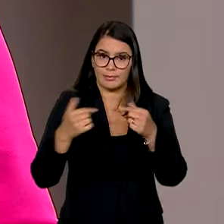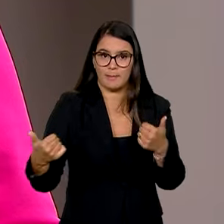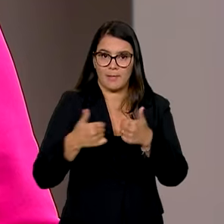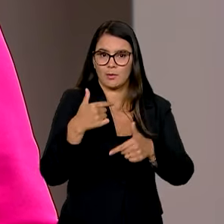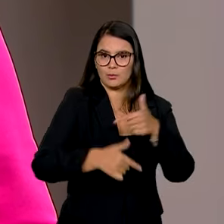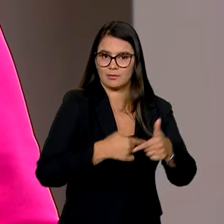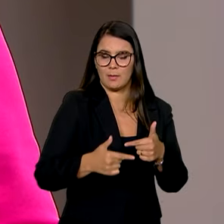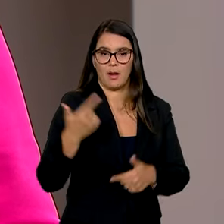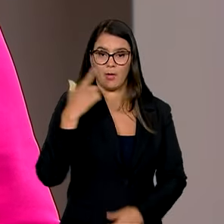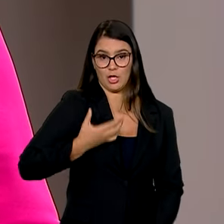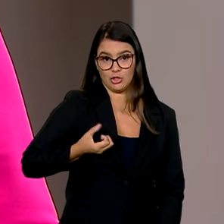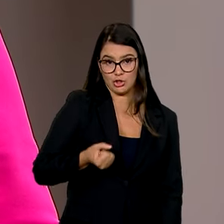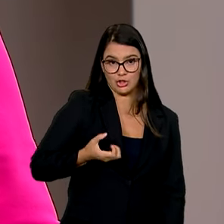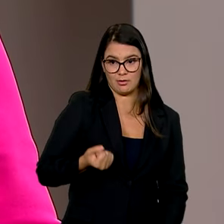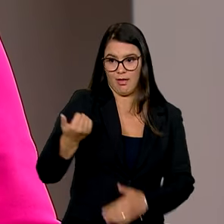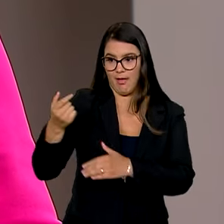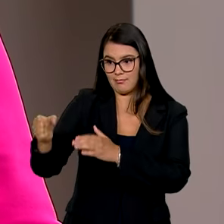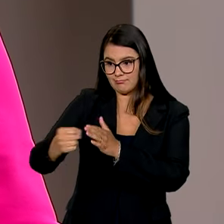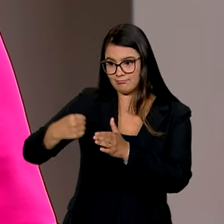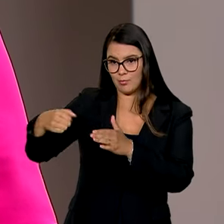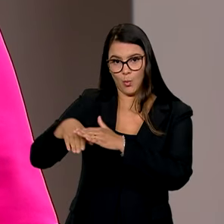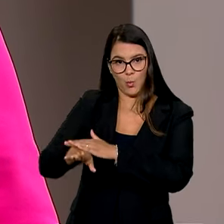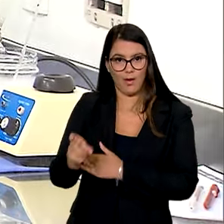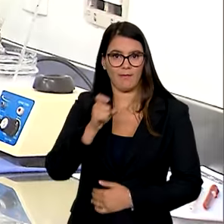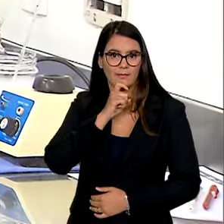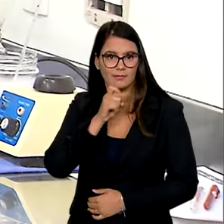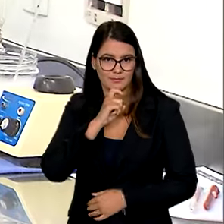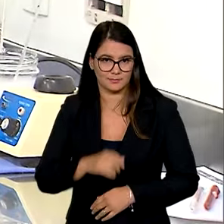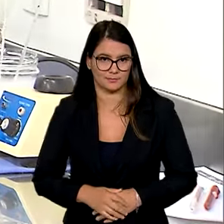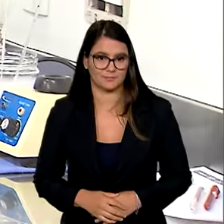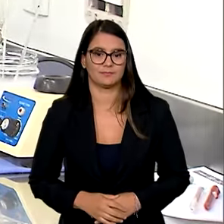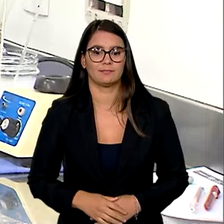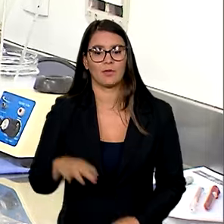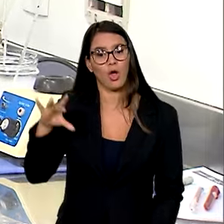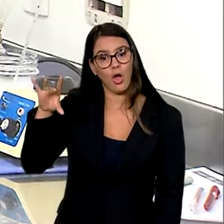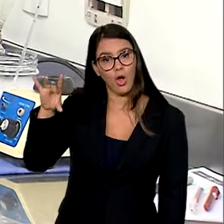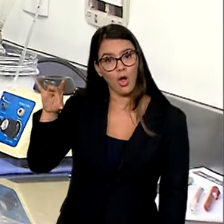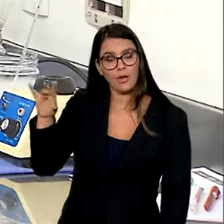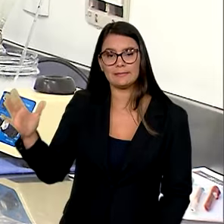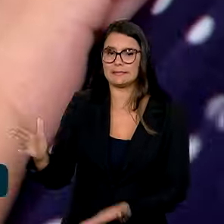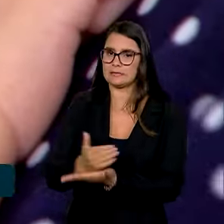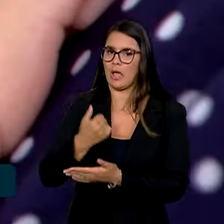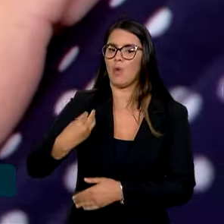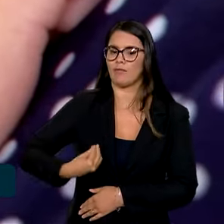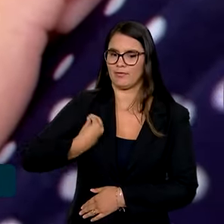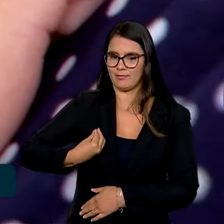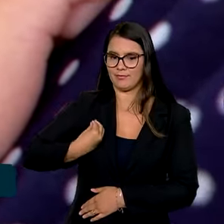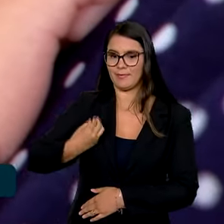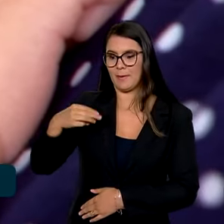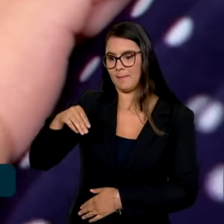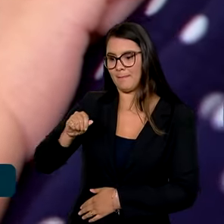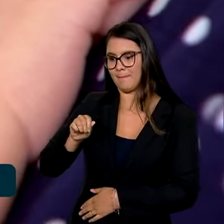trabalho, para retirar e armazenar o alimento. Gotas que salvaram a vida da pequena